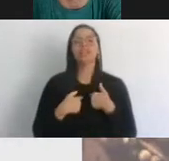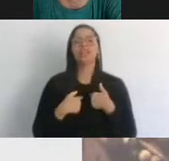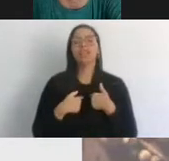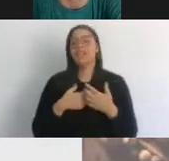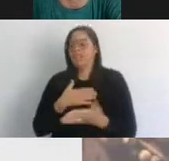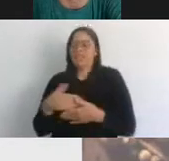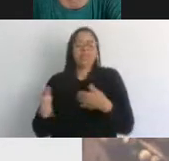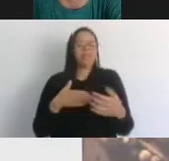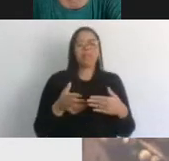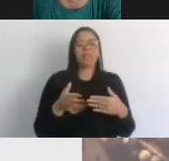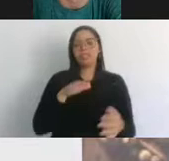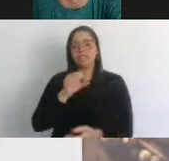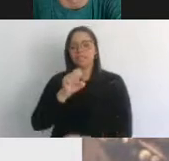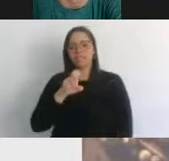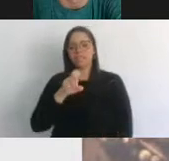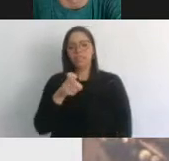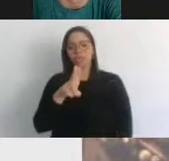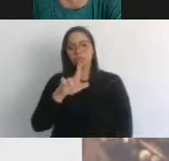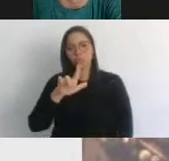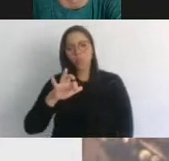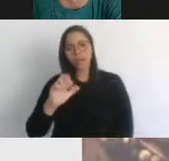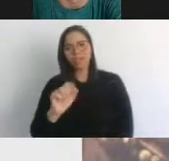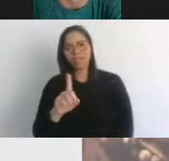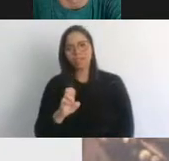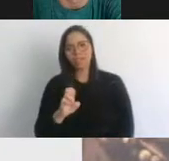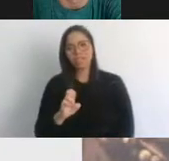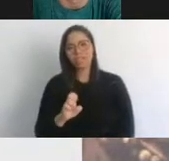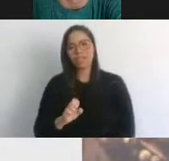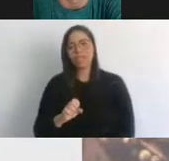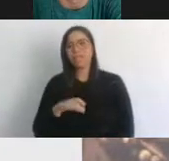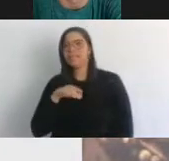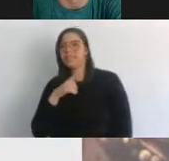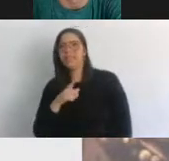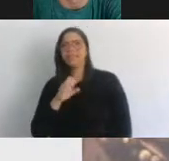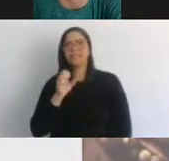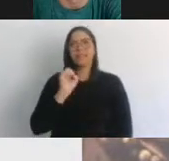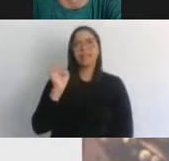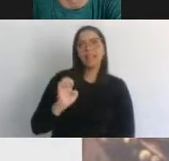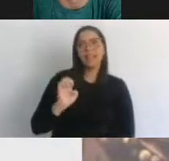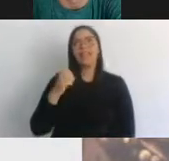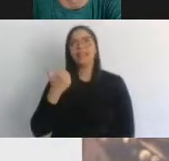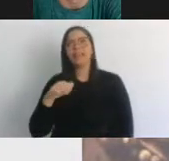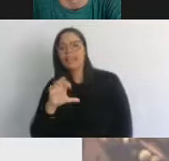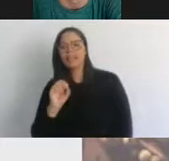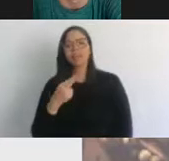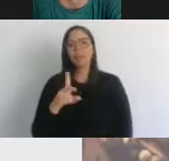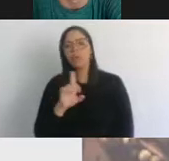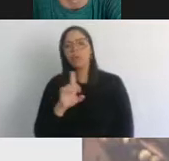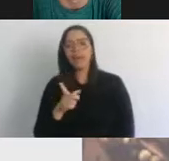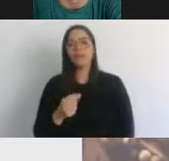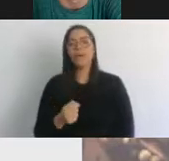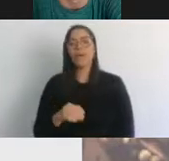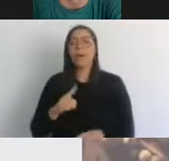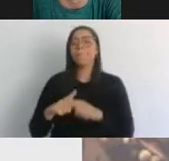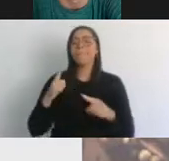da sexualidade enquanto ser gay ou não ser leve ou não tá tem